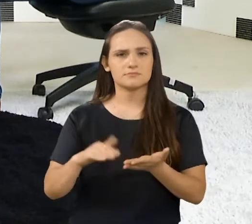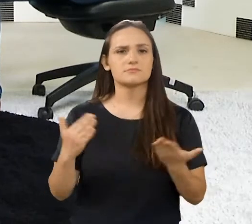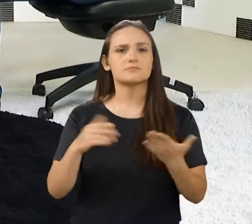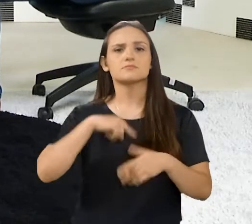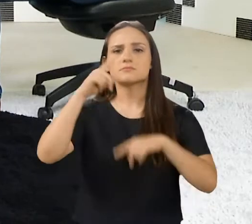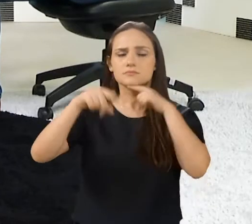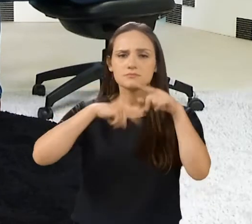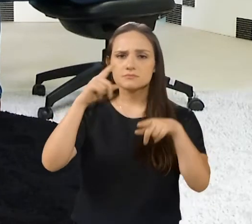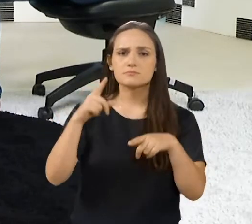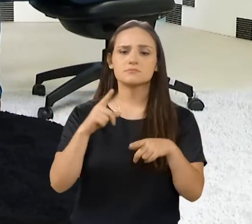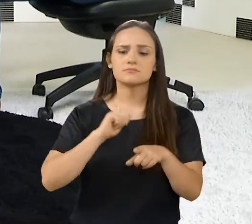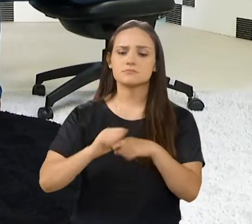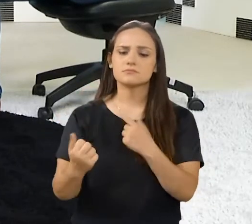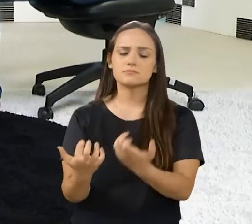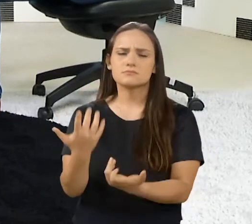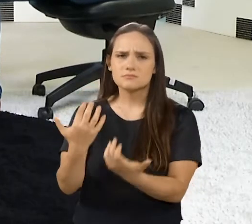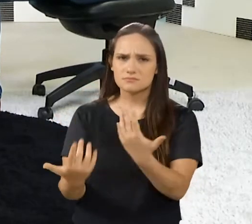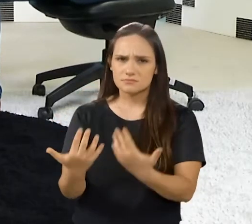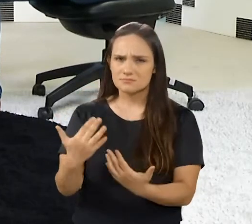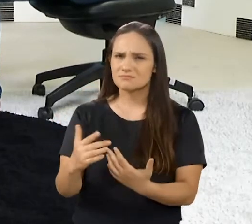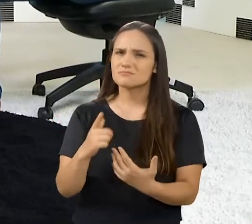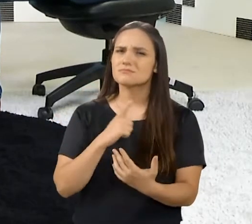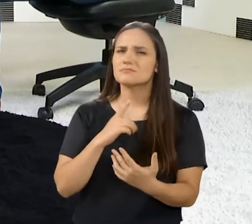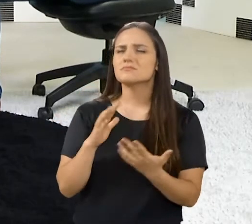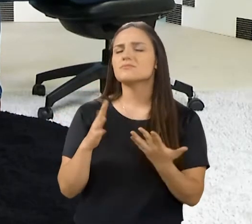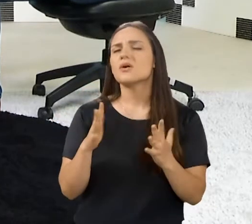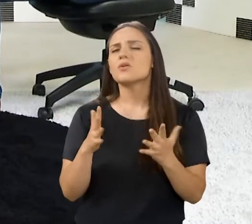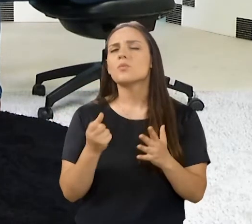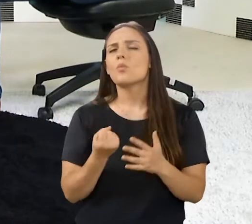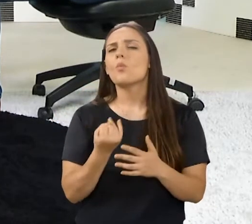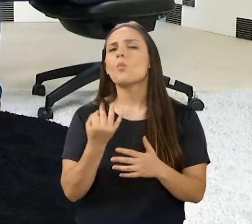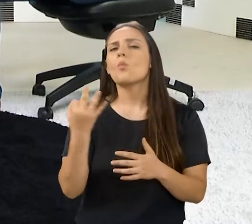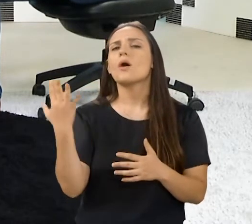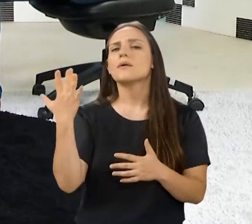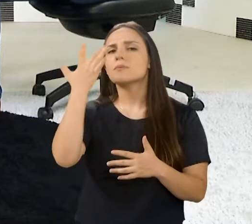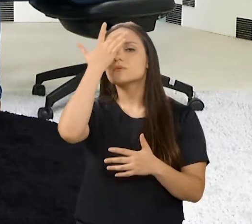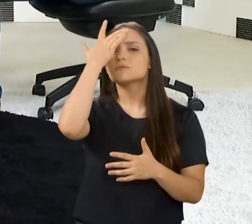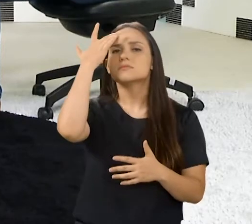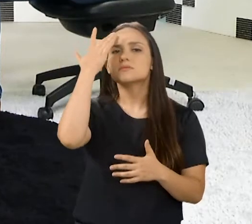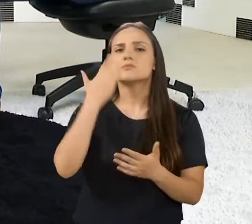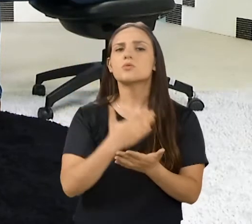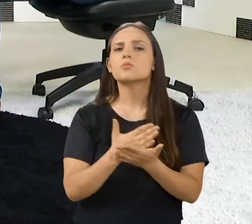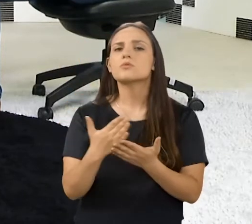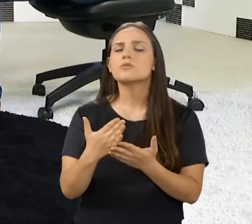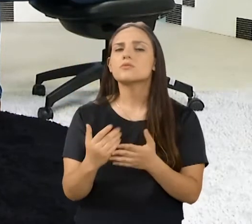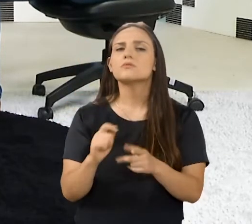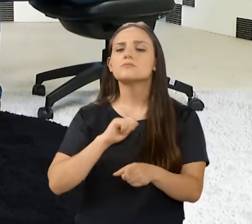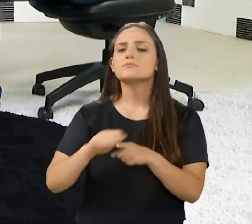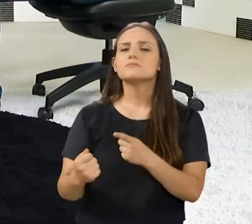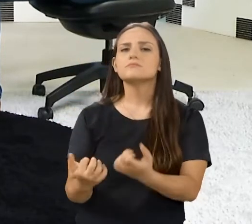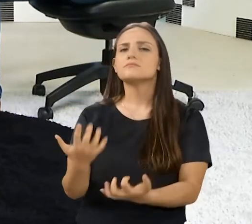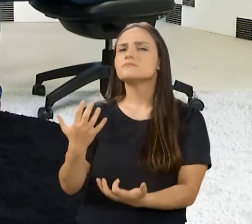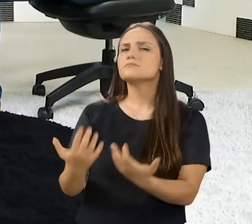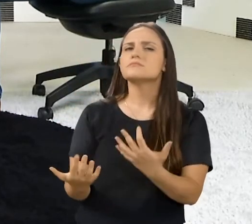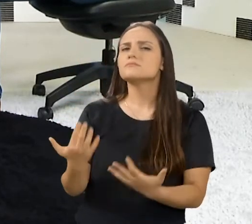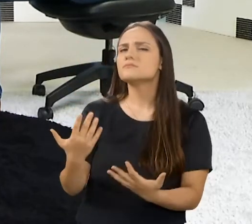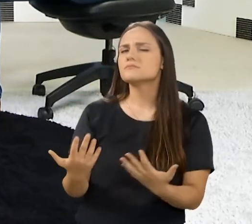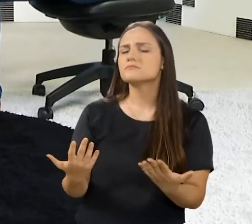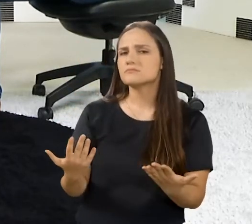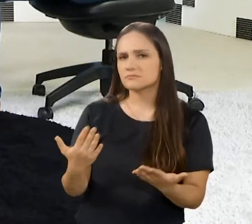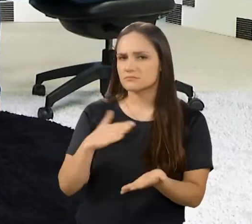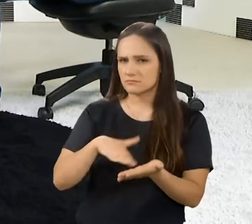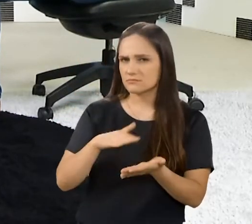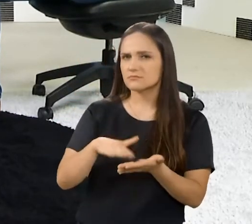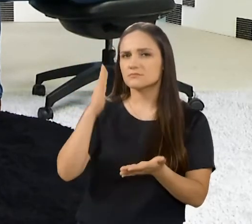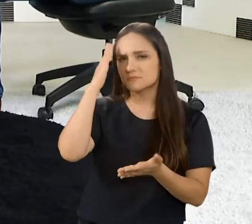das queimadas, tem uma estimativa de quantas pessoas teriam feito essas queimadas lá? A Secretaria tem